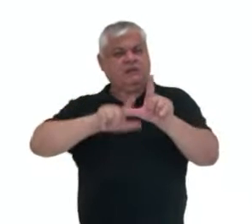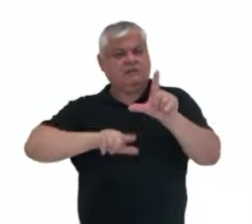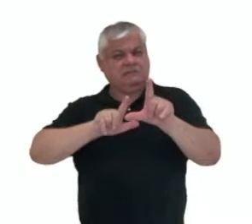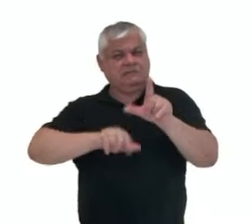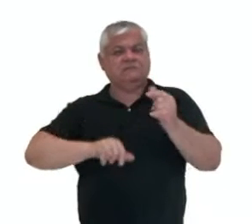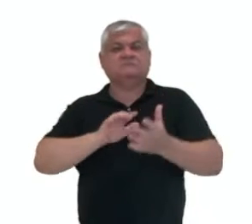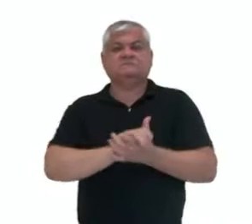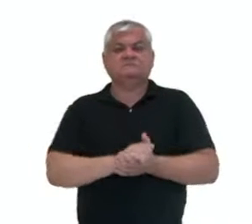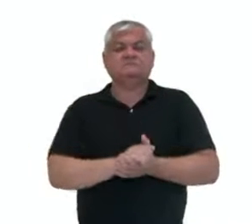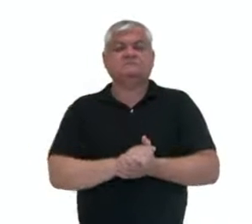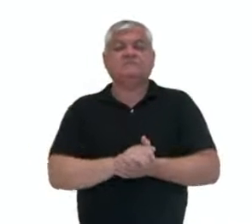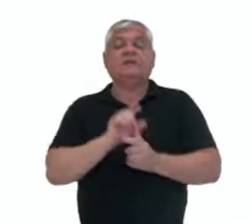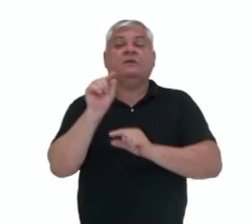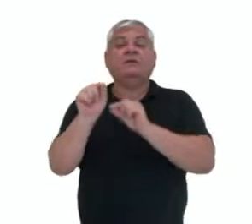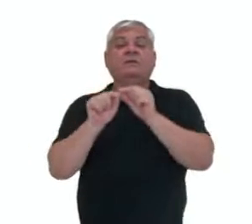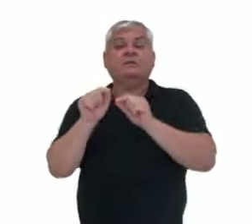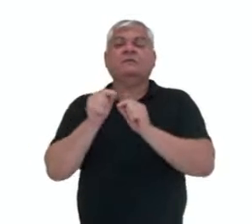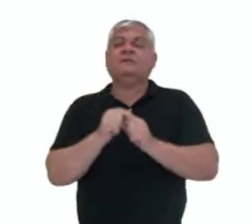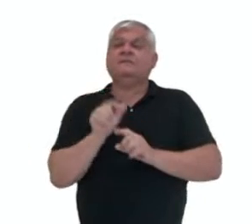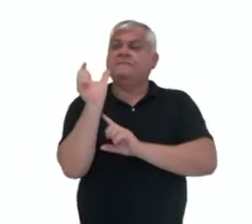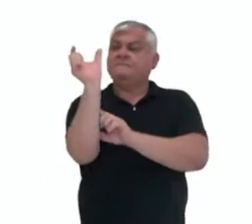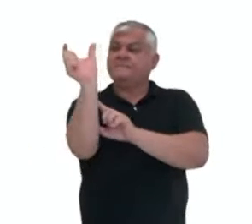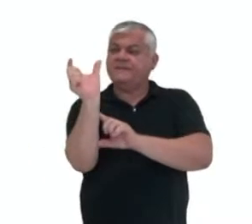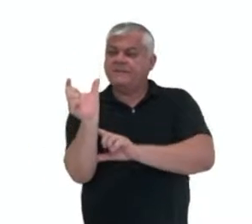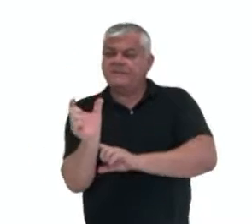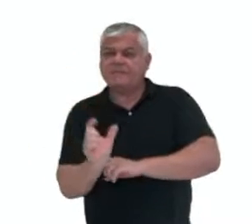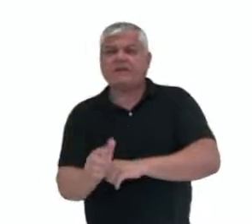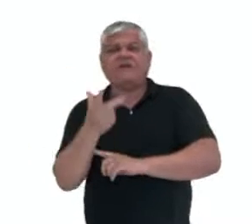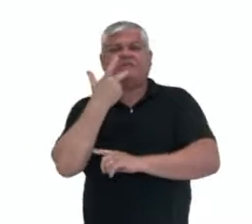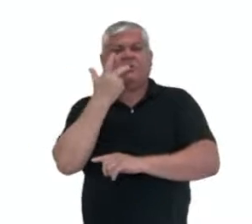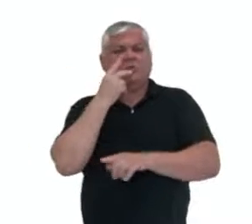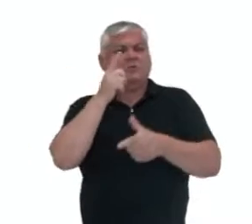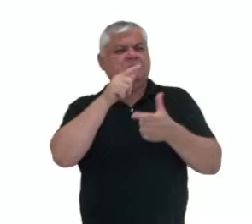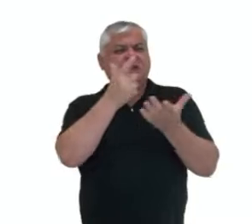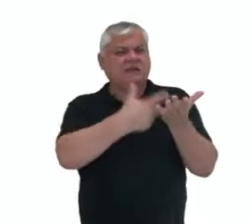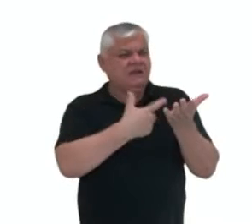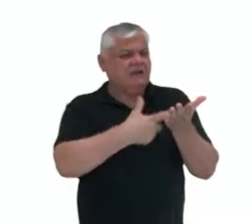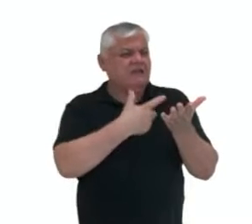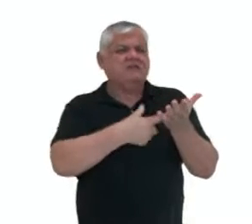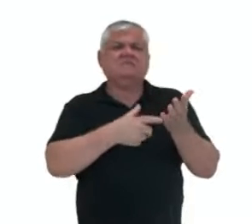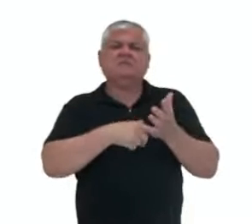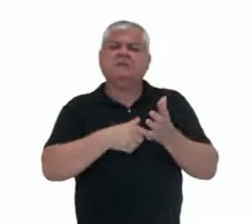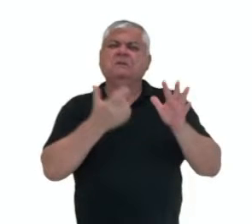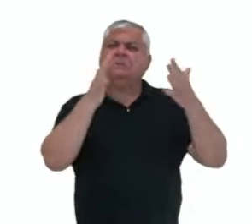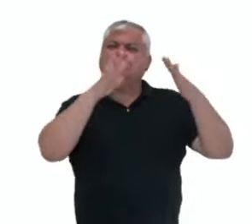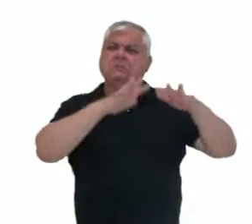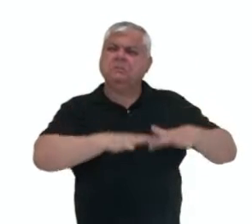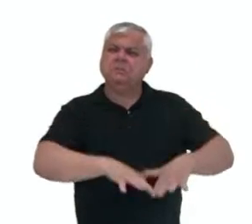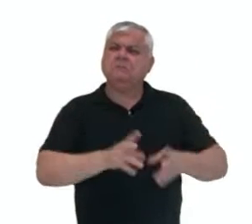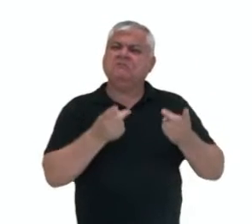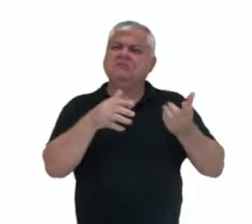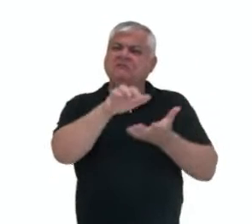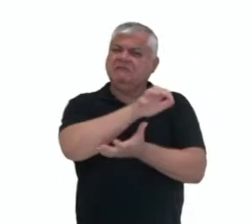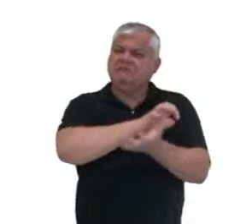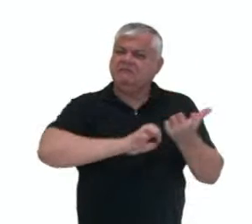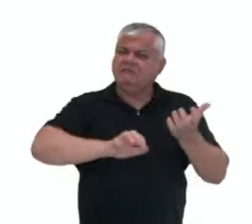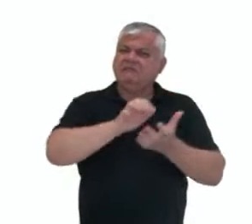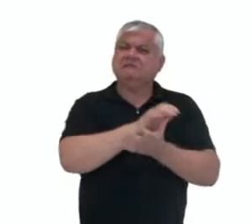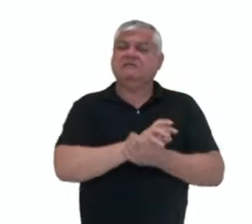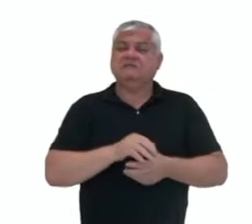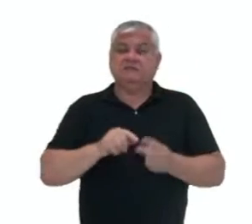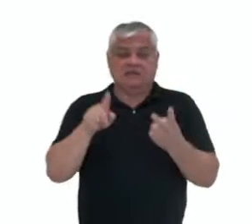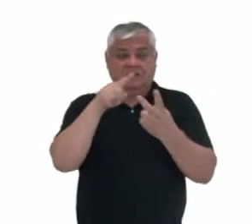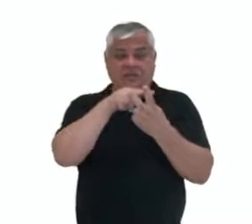foram motivadas por uma crise sem precedentes no negócio do livro no Brasil. As duas maiores redes de livrarias do